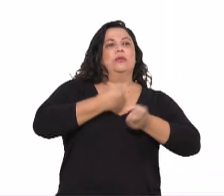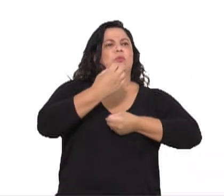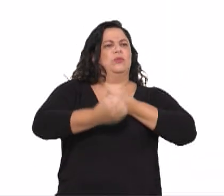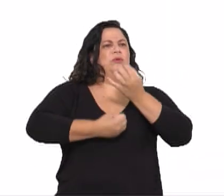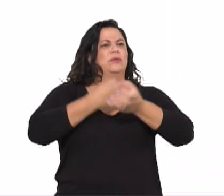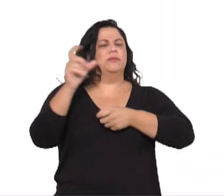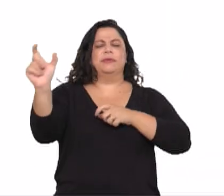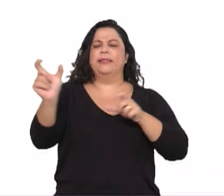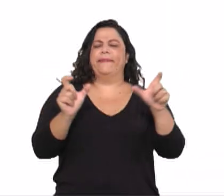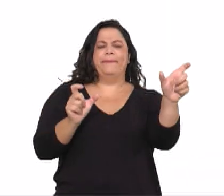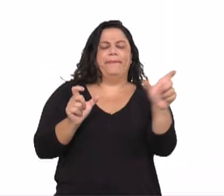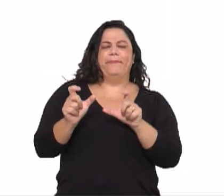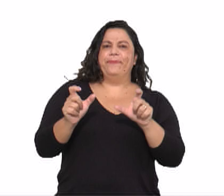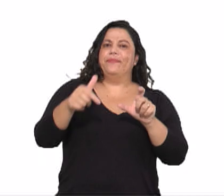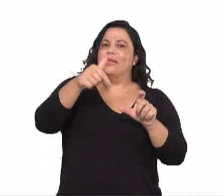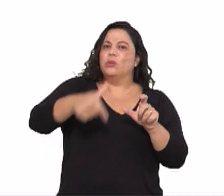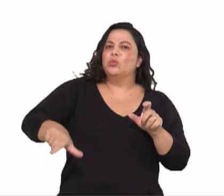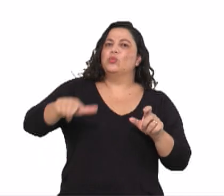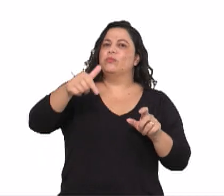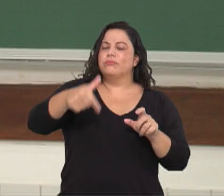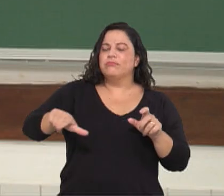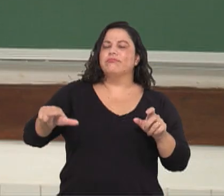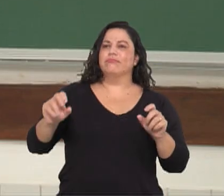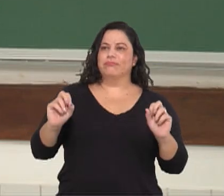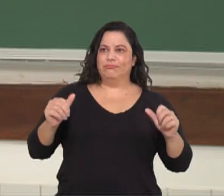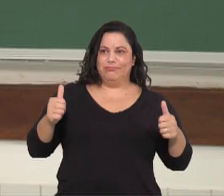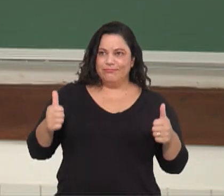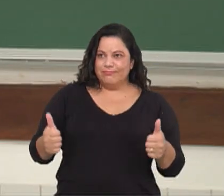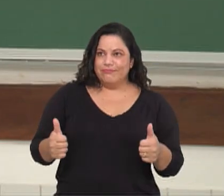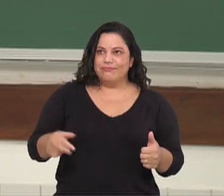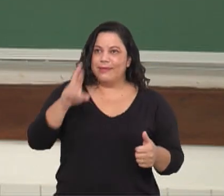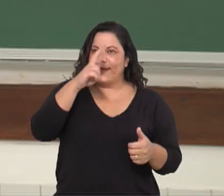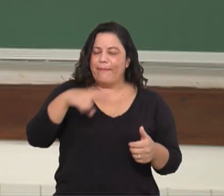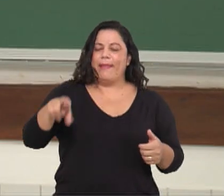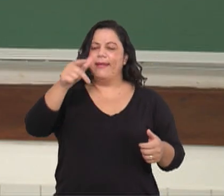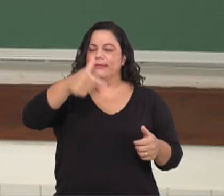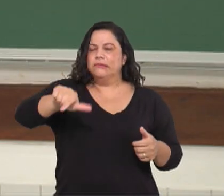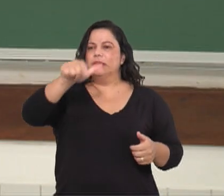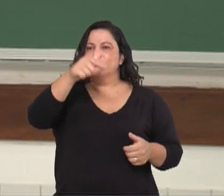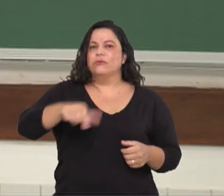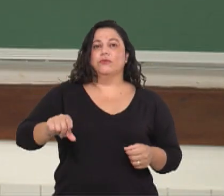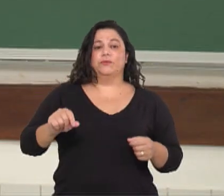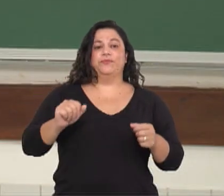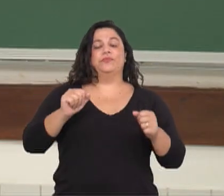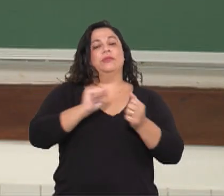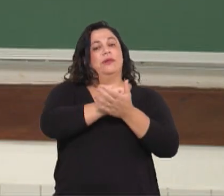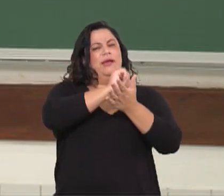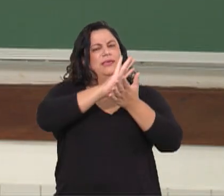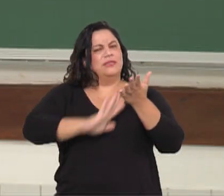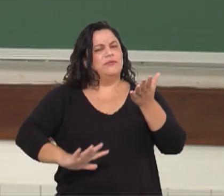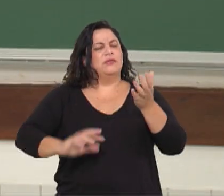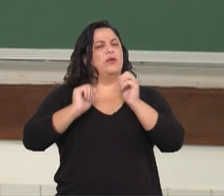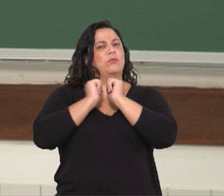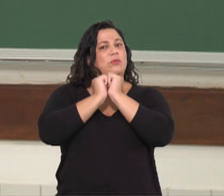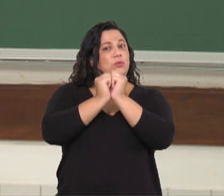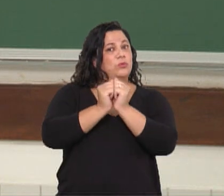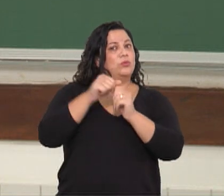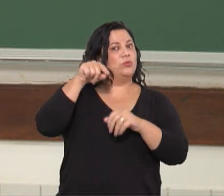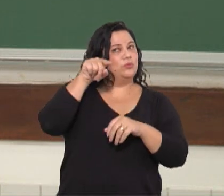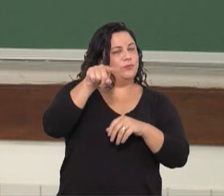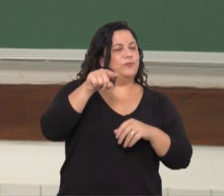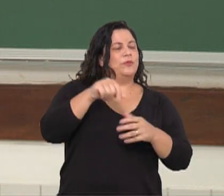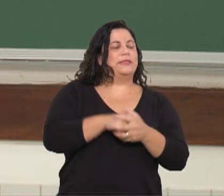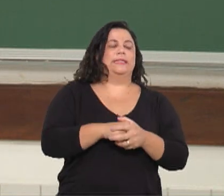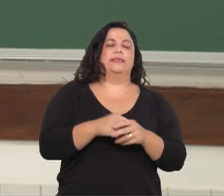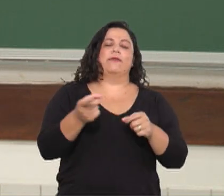que se repetem. Essa atividade eu vou fazer com vocês. Para isso, a gente vai